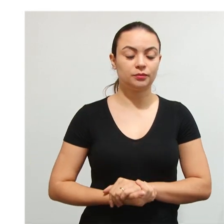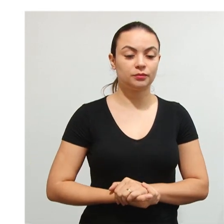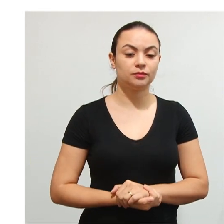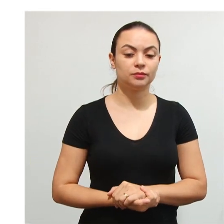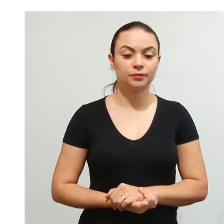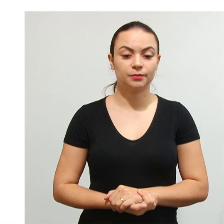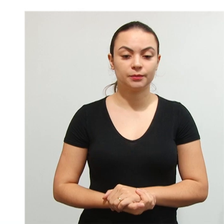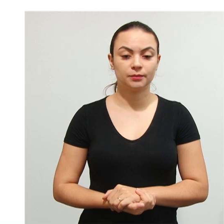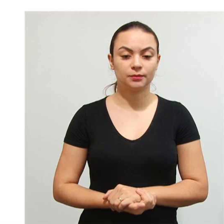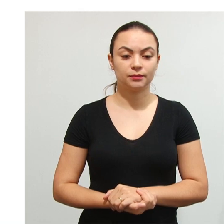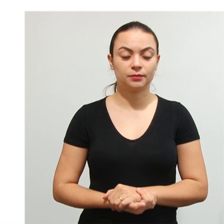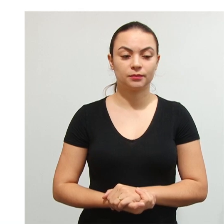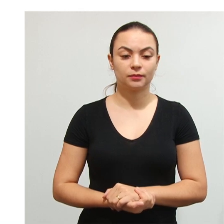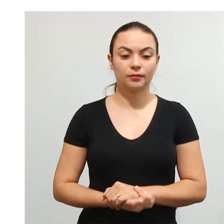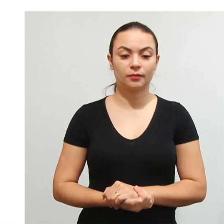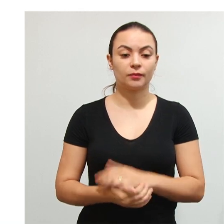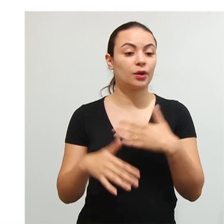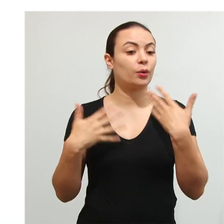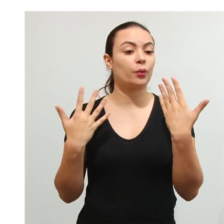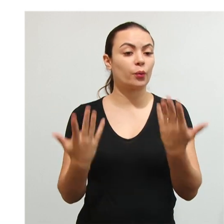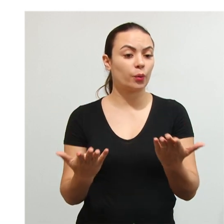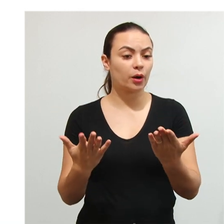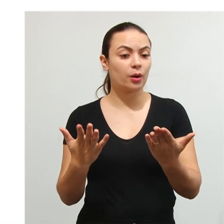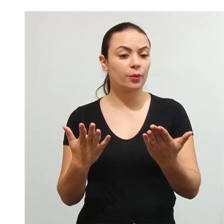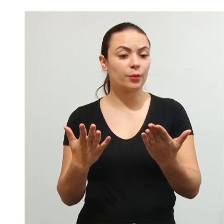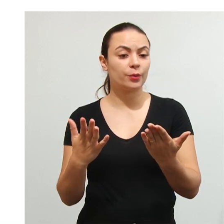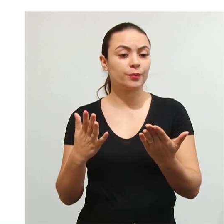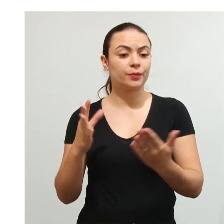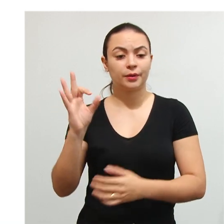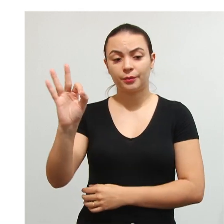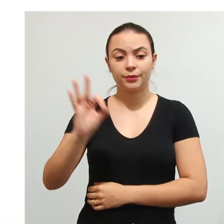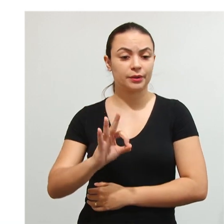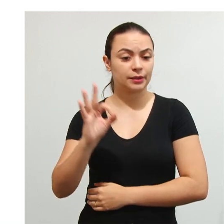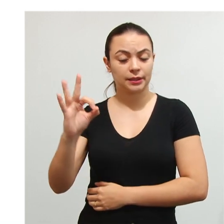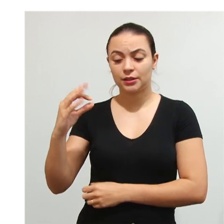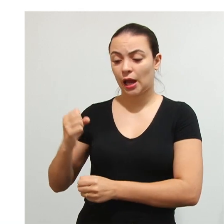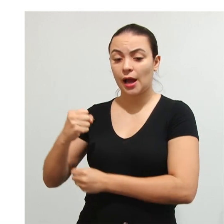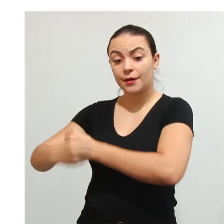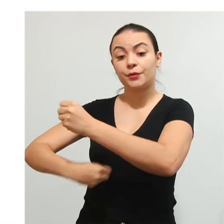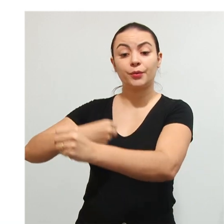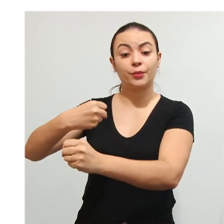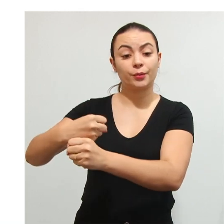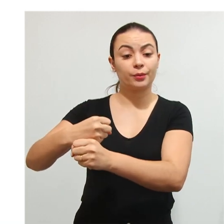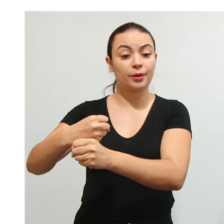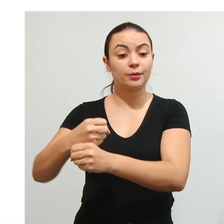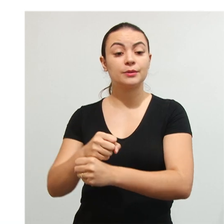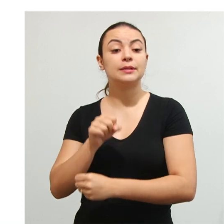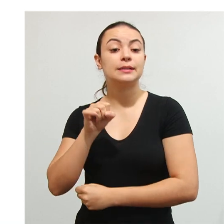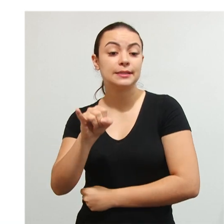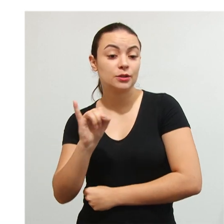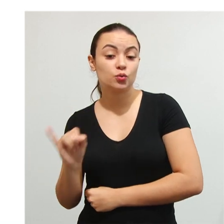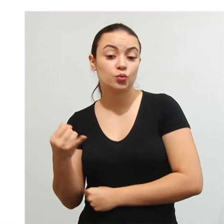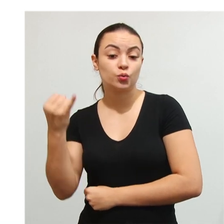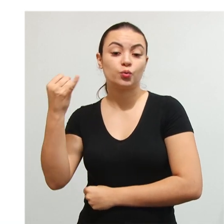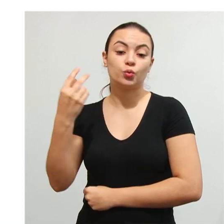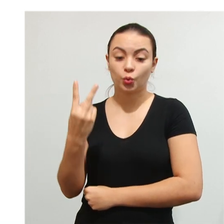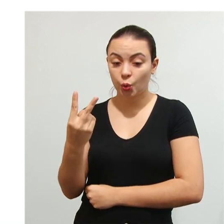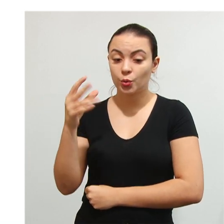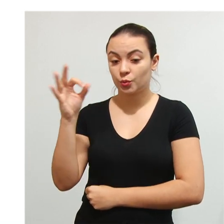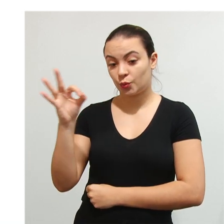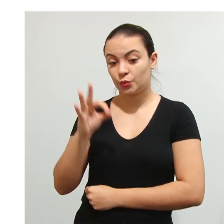dada uma taxa de 2% ao mês e aí Observe que Eu mencionei que eu tô falando de uma juros